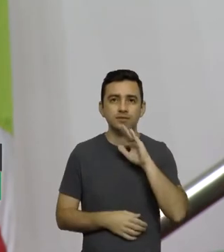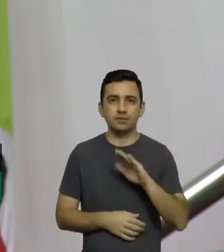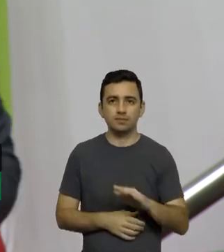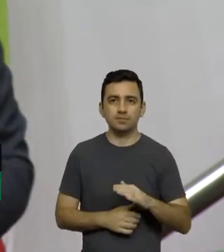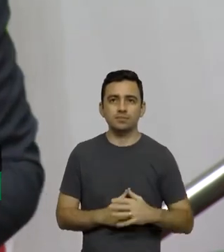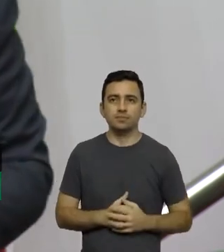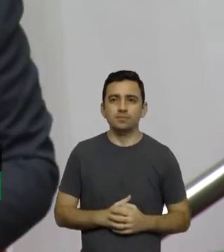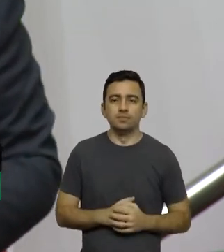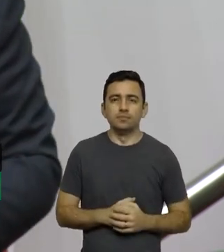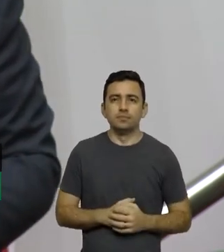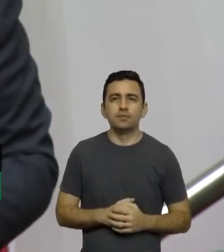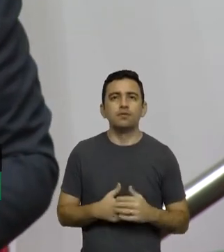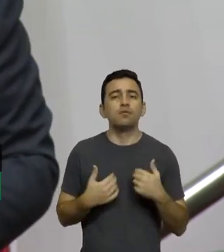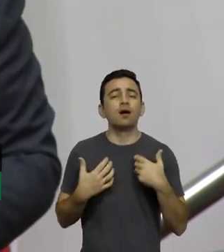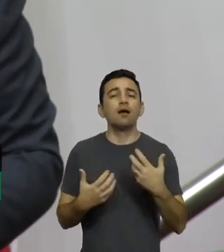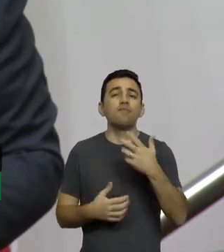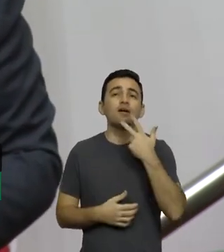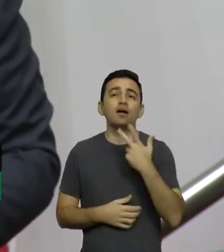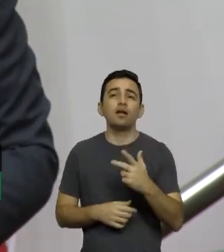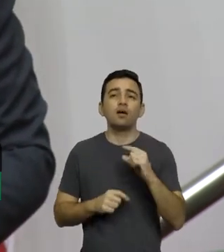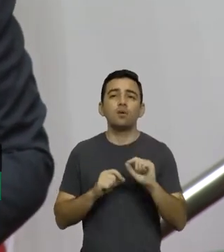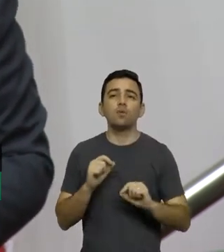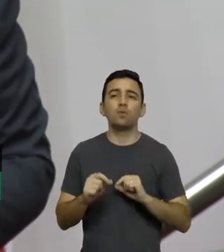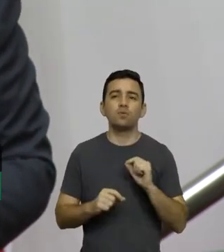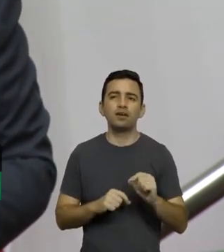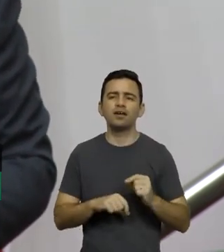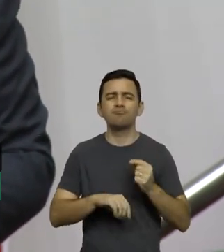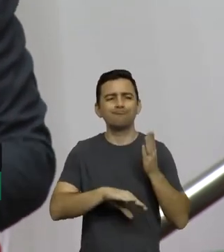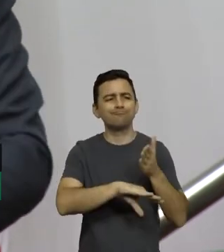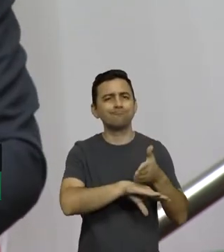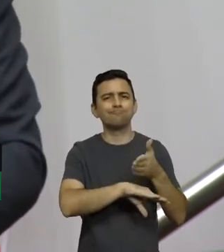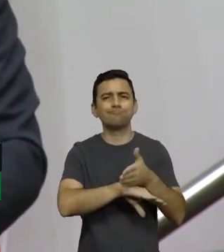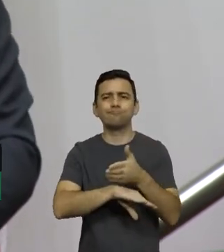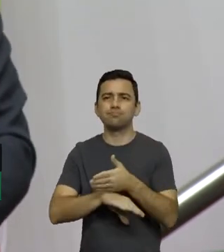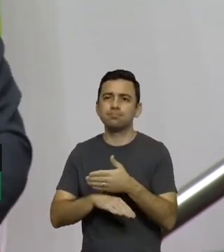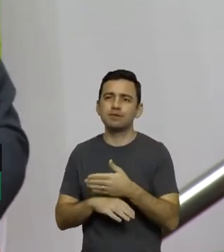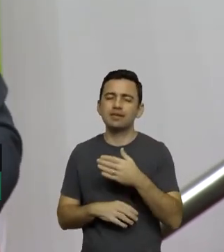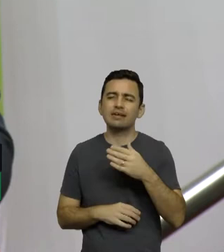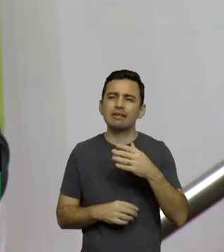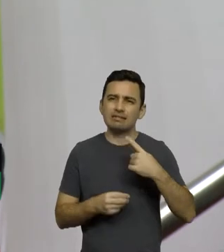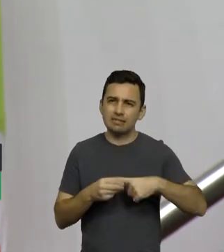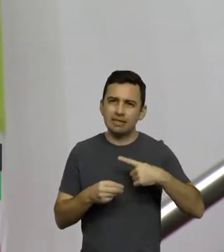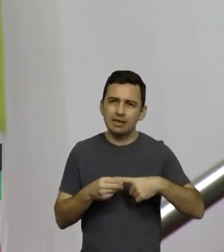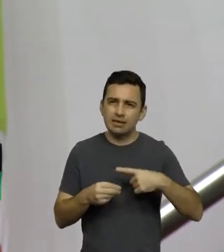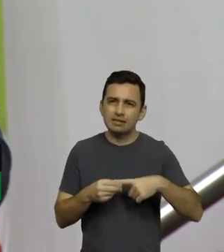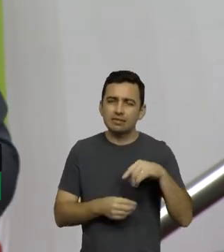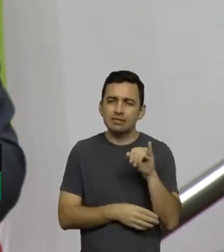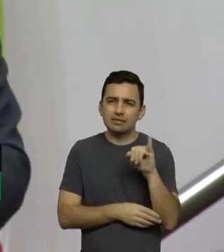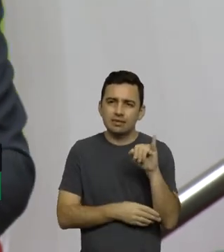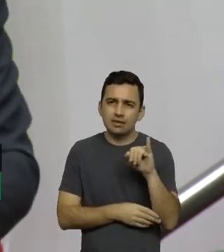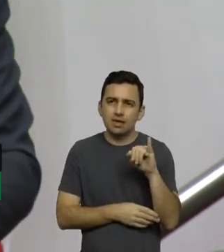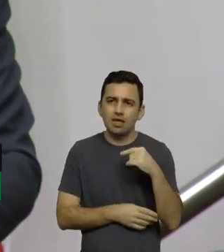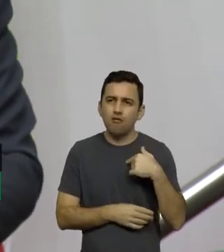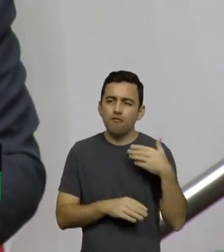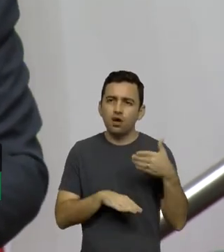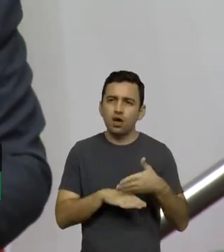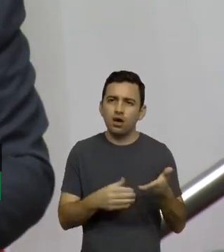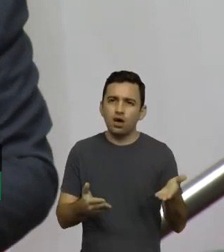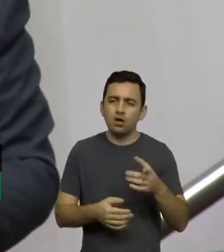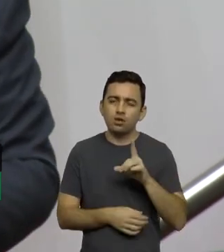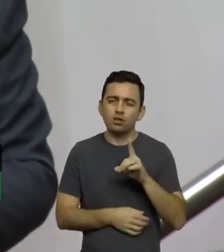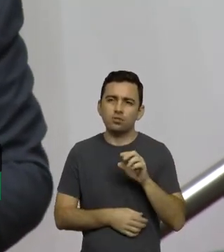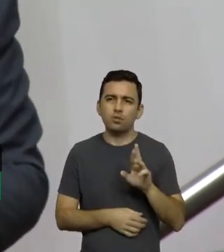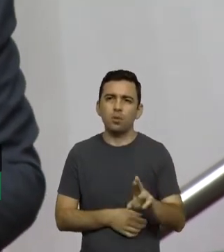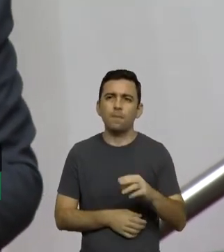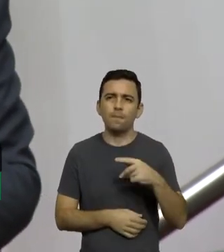LESC. Queria falar um pouco sobre nossas andanças por alguns municípios, pelo Vale do Itajaí. Estivemos recentemente em Doutor Pedrinho, lá fui